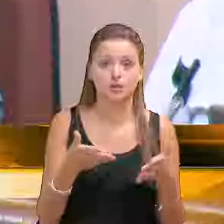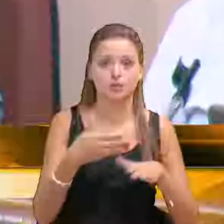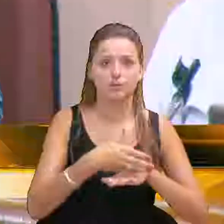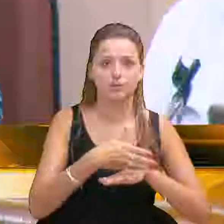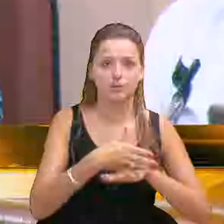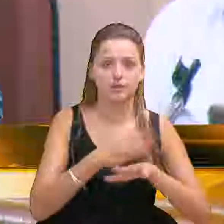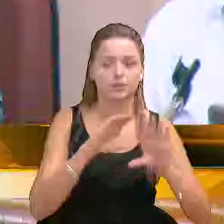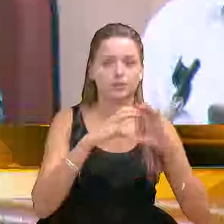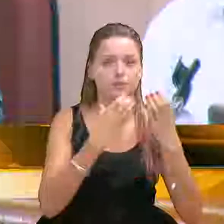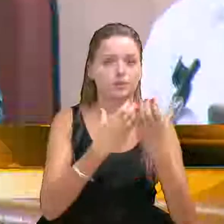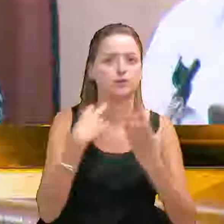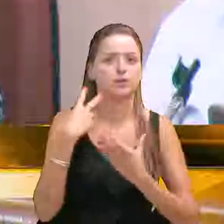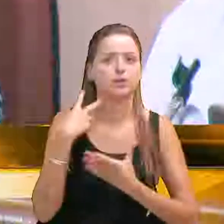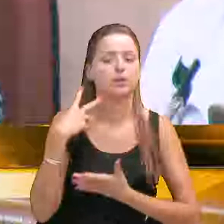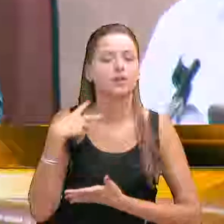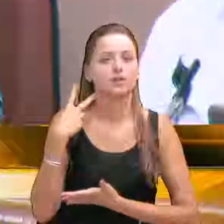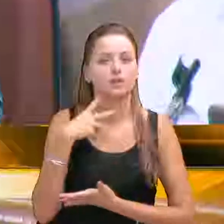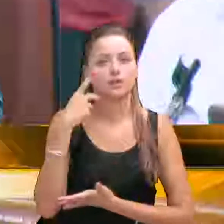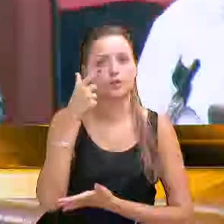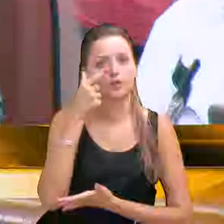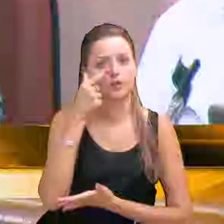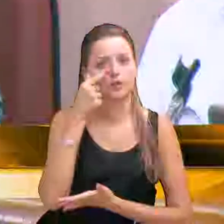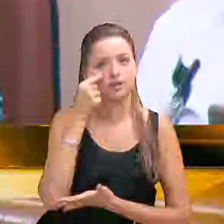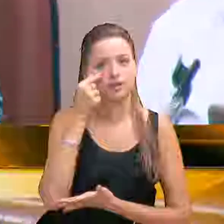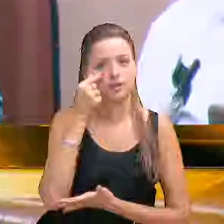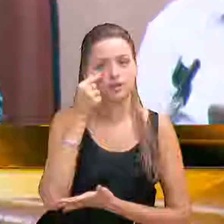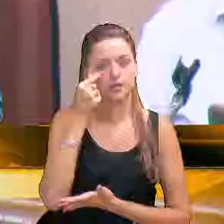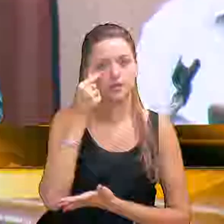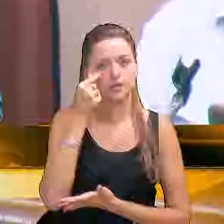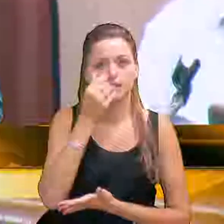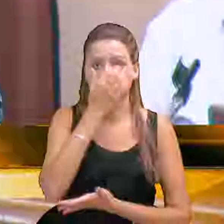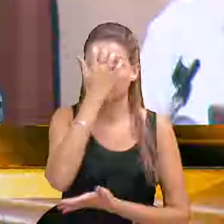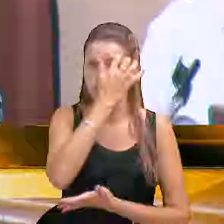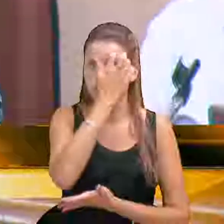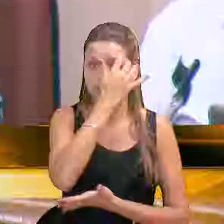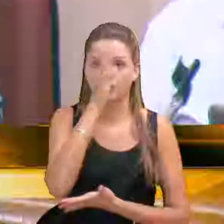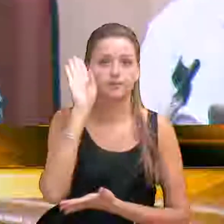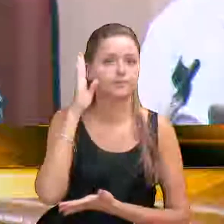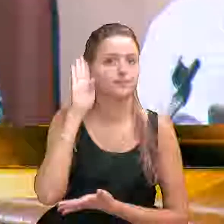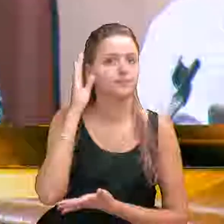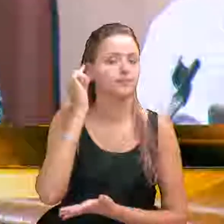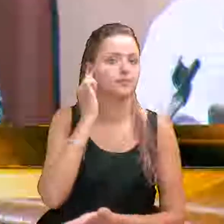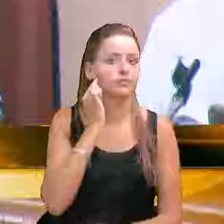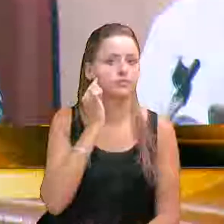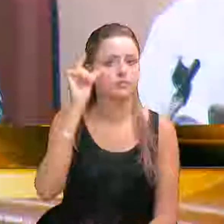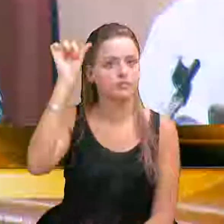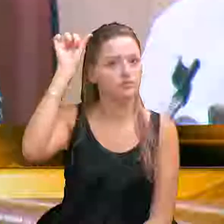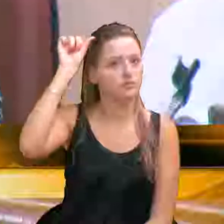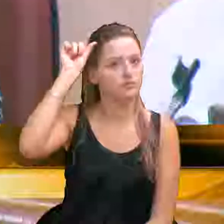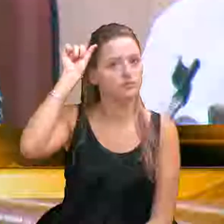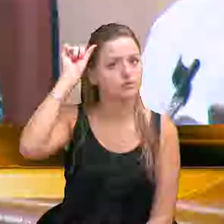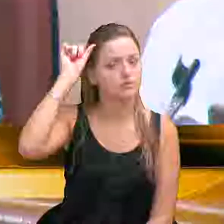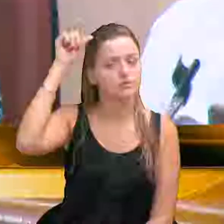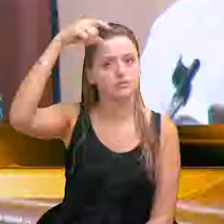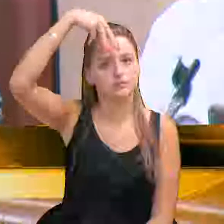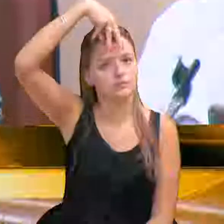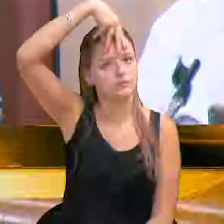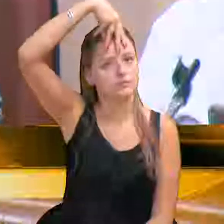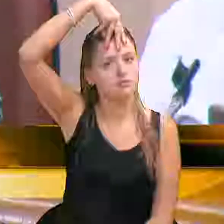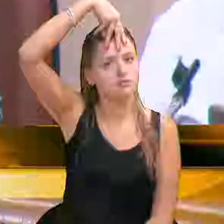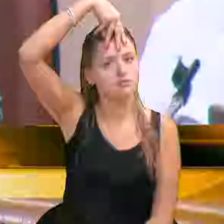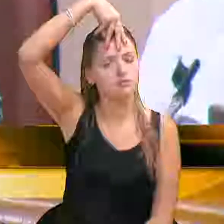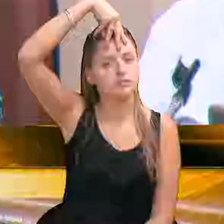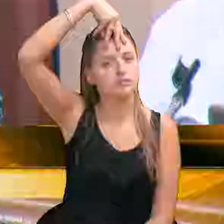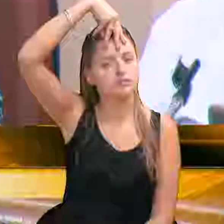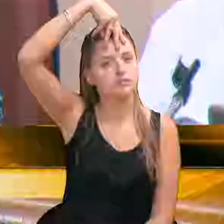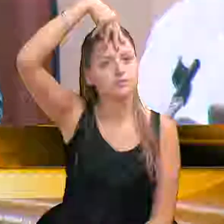legislatura, o vereador Adilóide Domênico, Alceu Tomé, Arlindo Bandeira, Chico Guerra, Clair de Lima